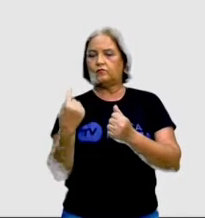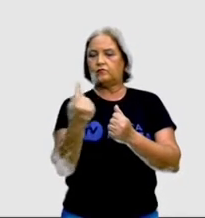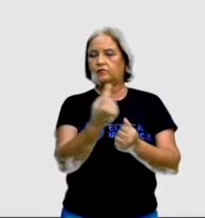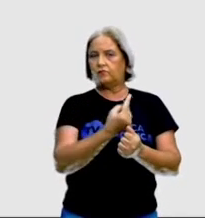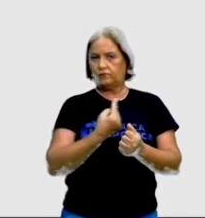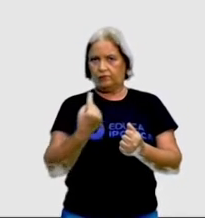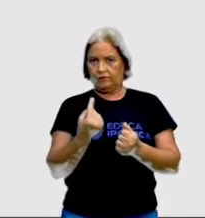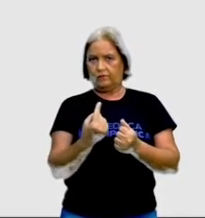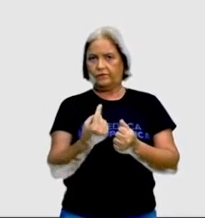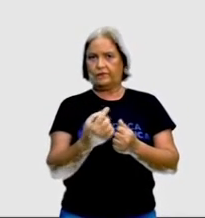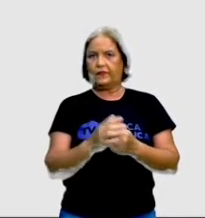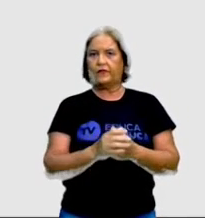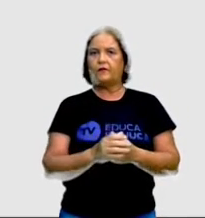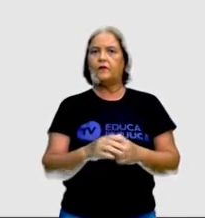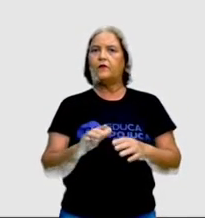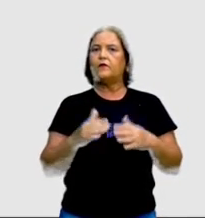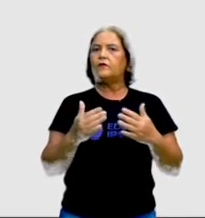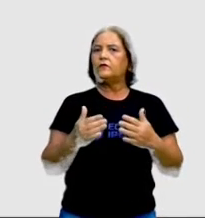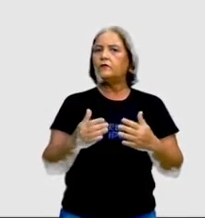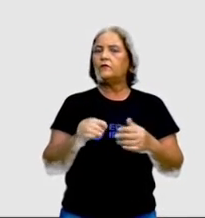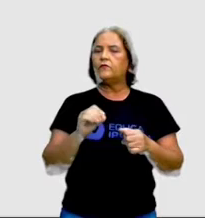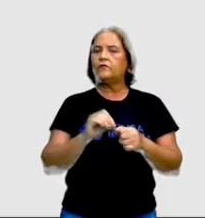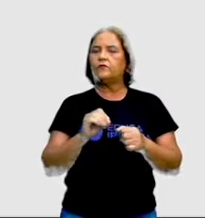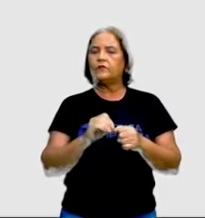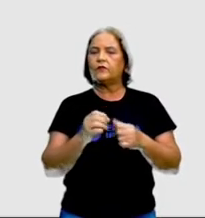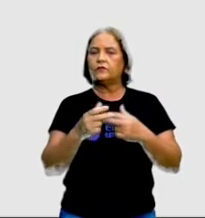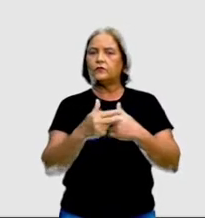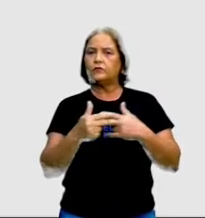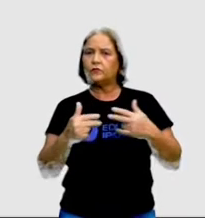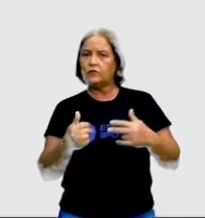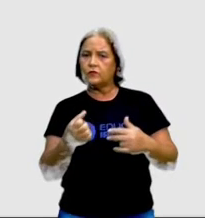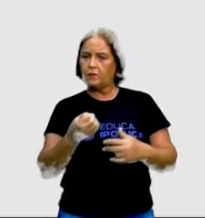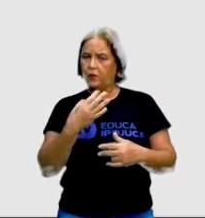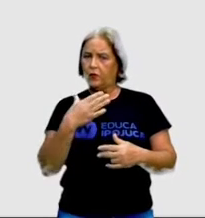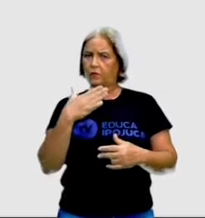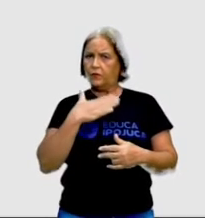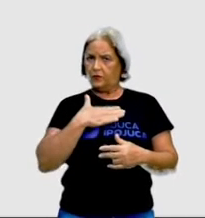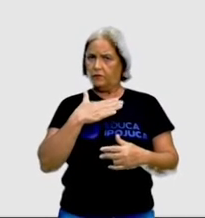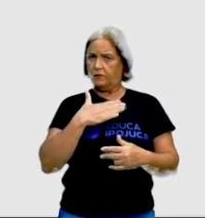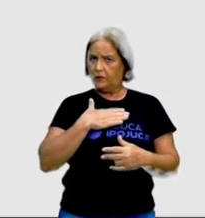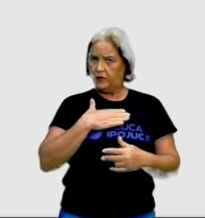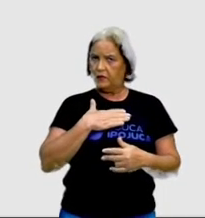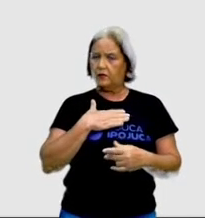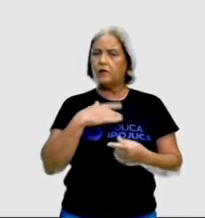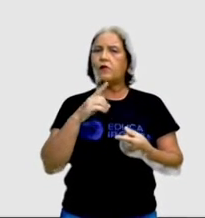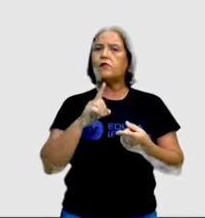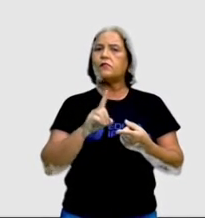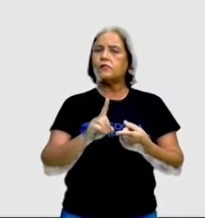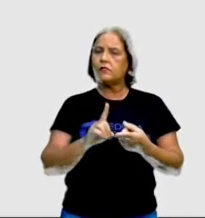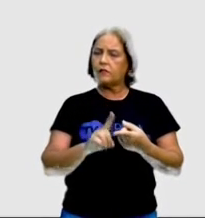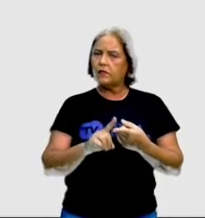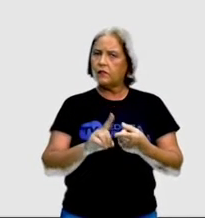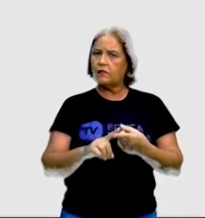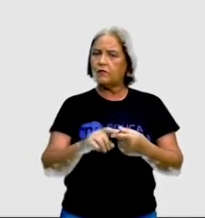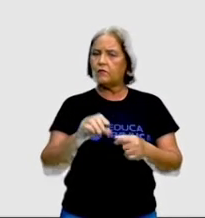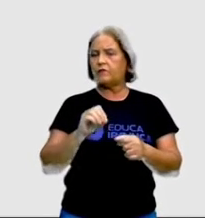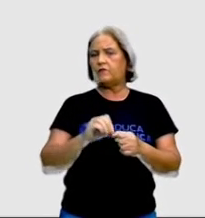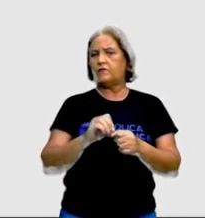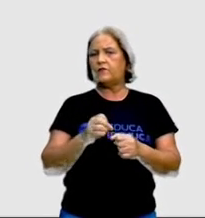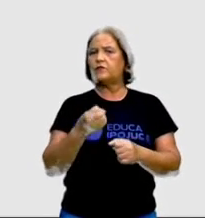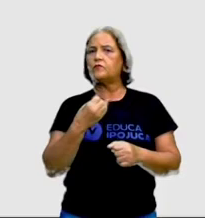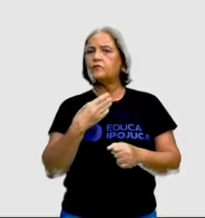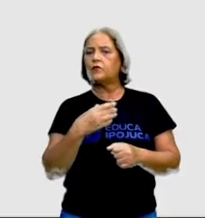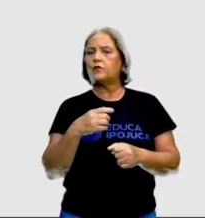que eu faço algo que é bom para mim, também estou fazendo, né, o bem para alguém que está